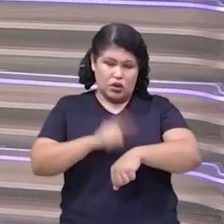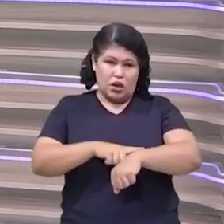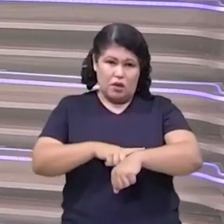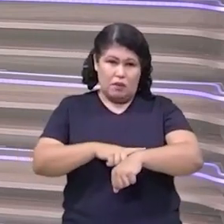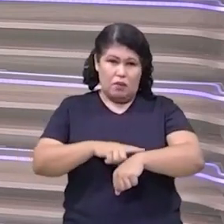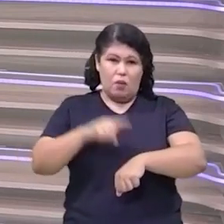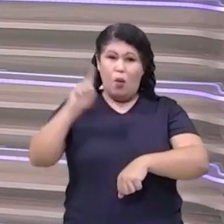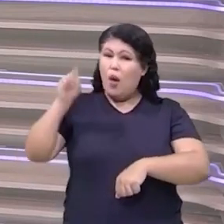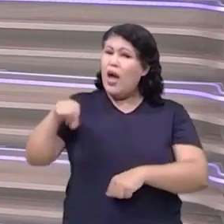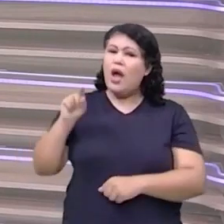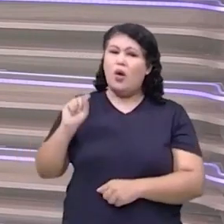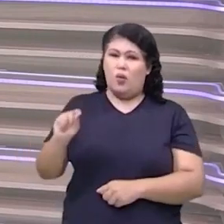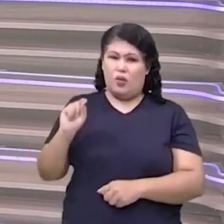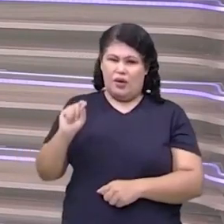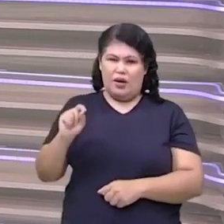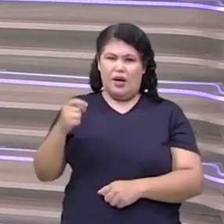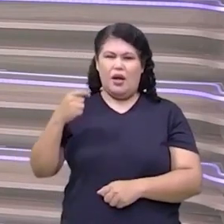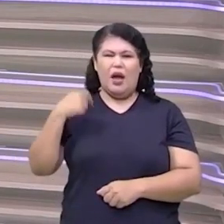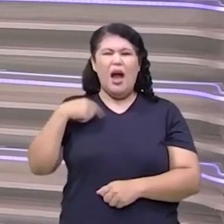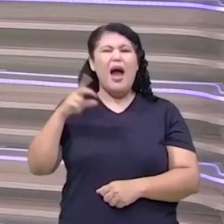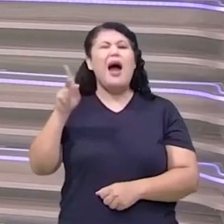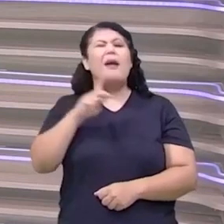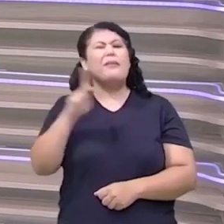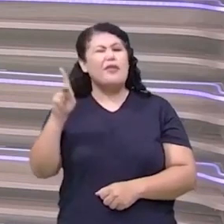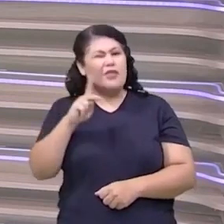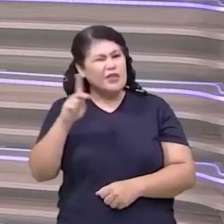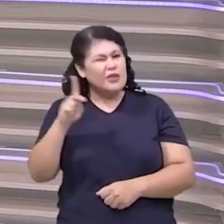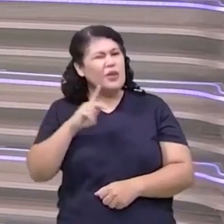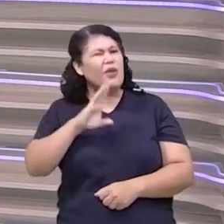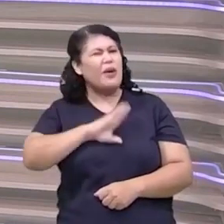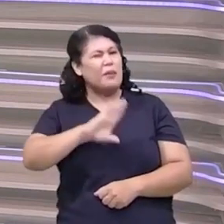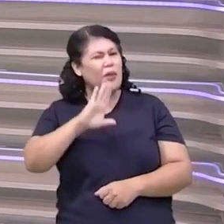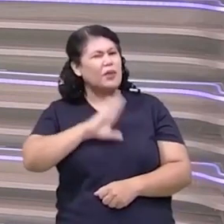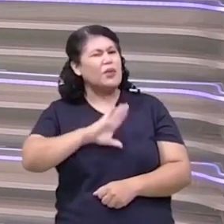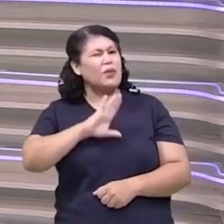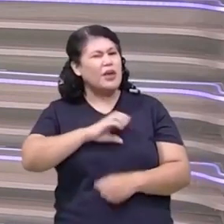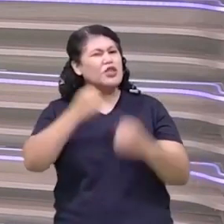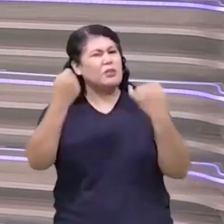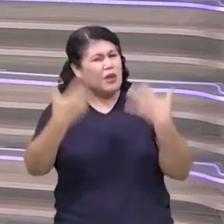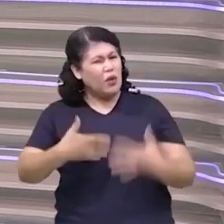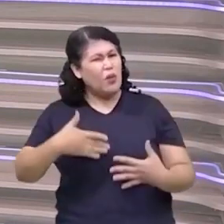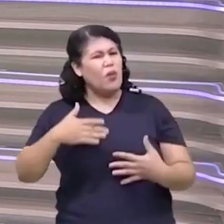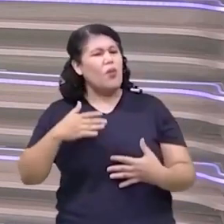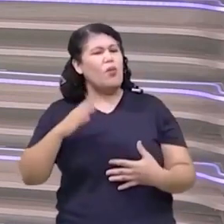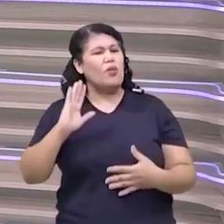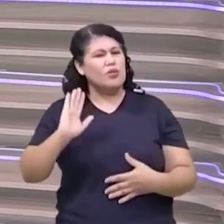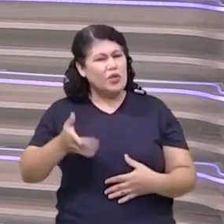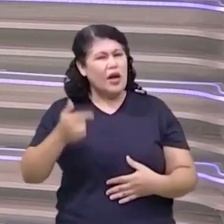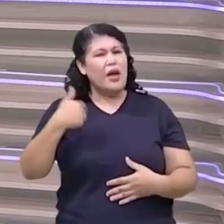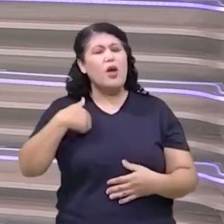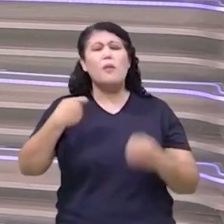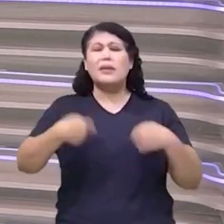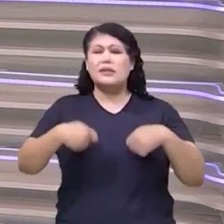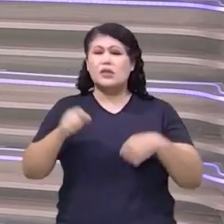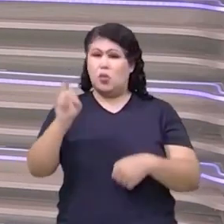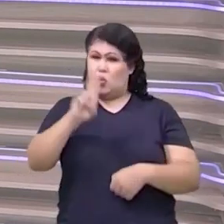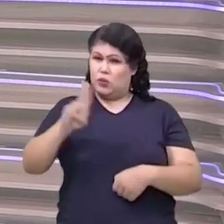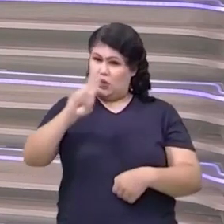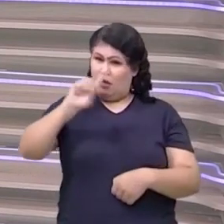que na aula da professora Madalena, eu aprendi que eu tenho que sinalizar, que eu tenho que utilizar a